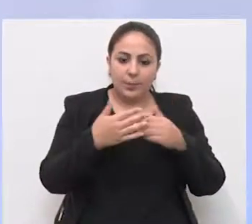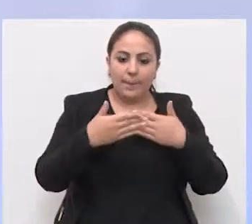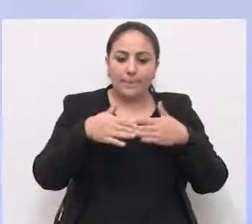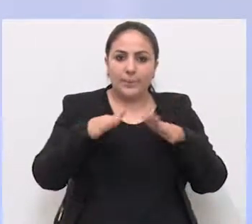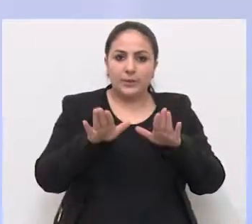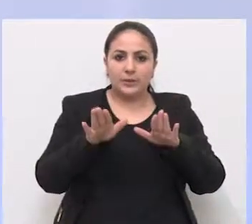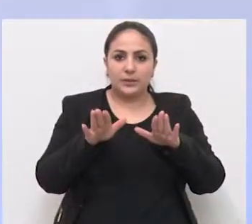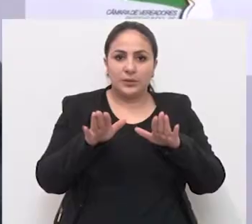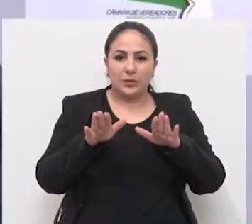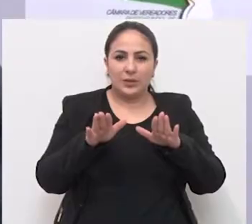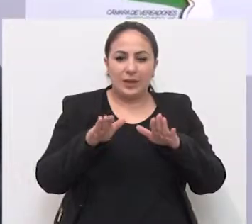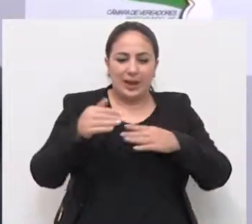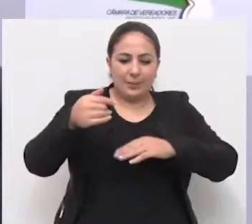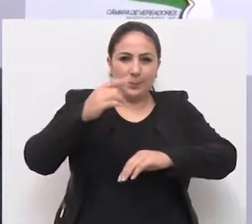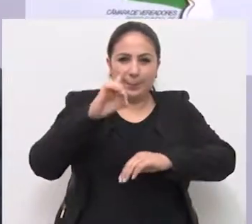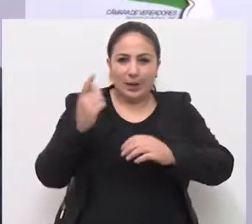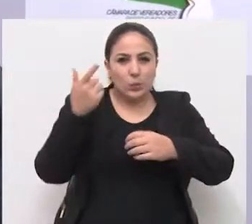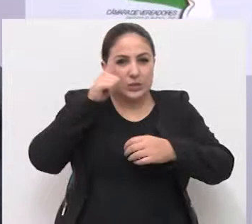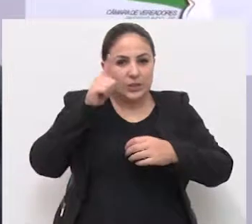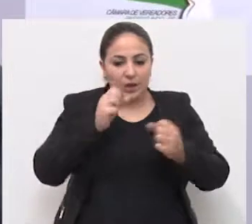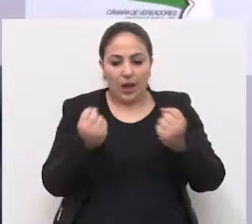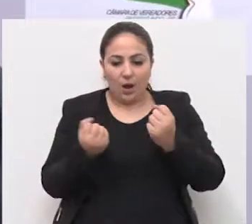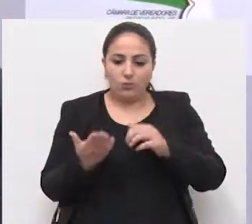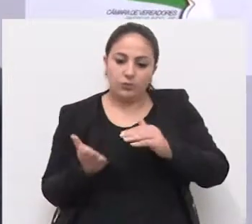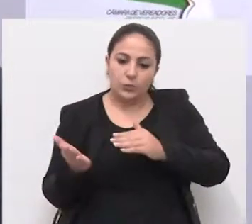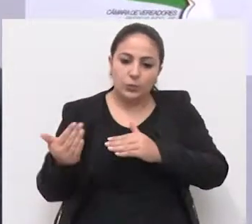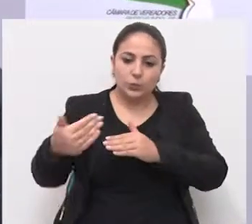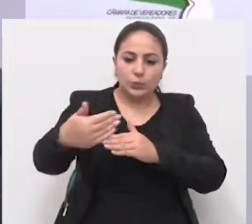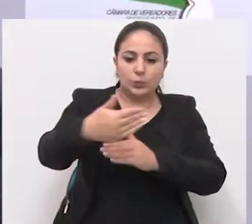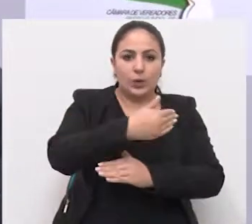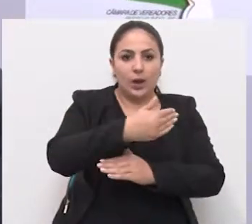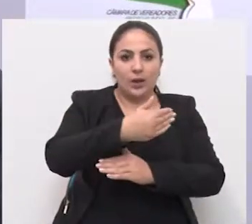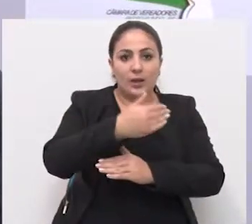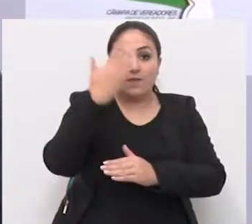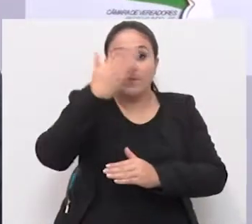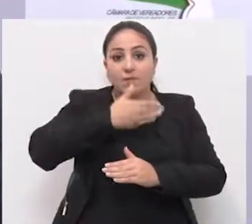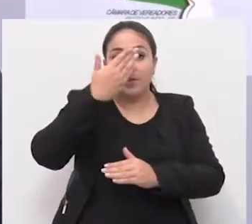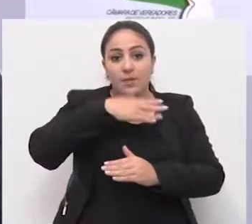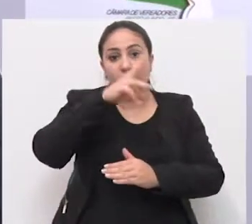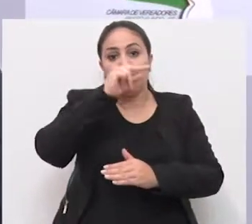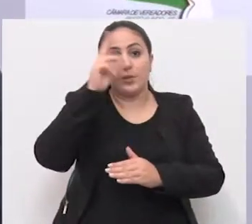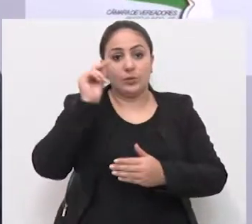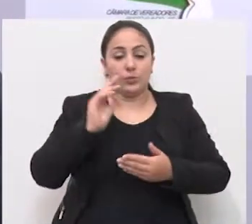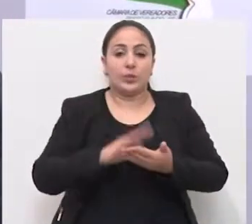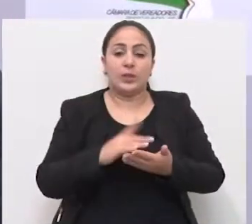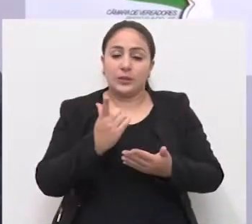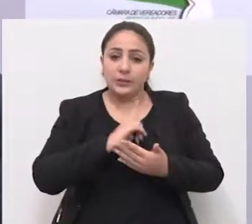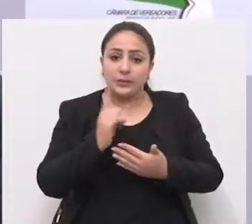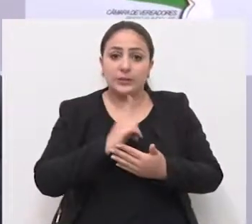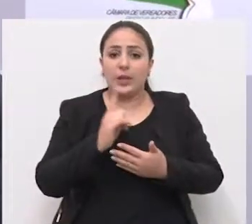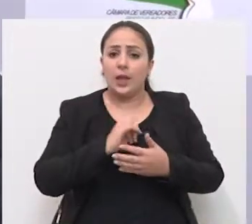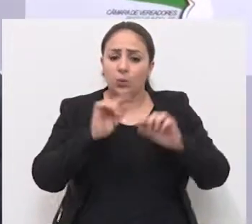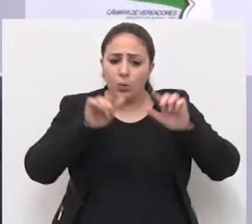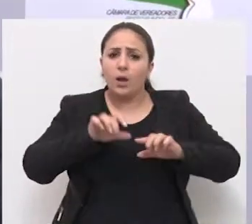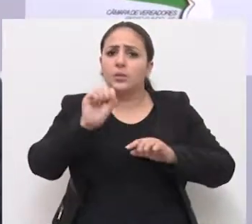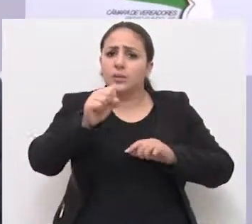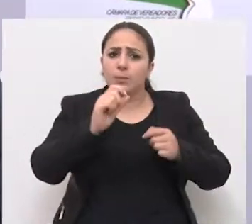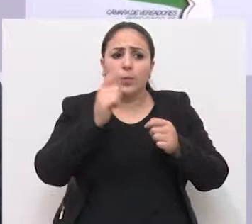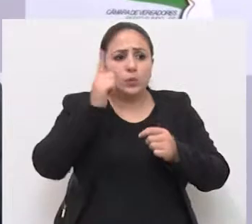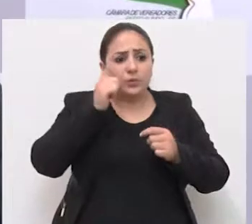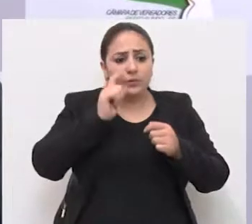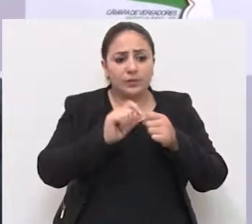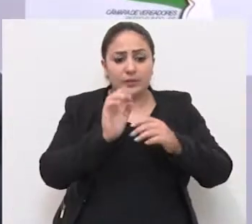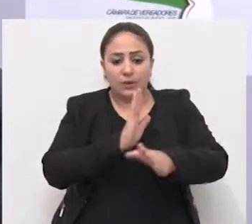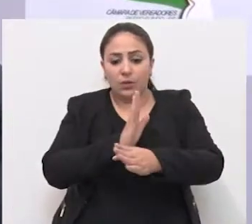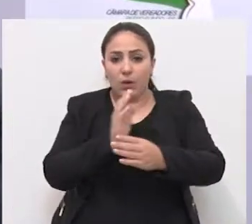à Prefeitura. Que tem um canteiro aqui na Travessa Dr. João Freitas, onde tem espaço suficiente sim para fazer um